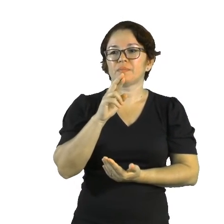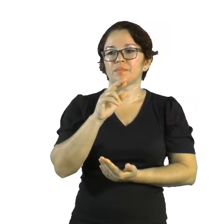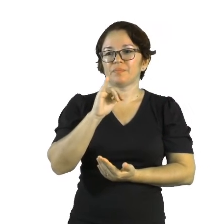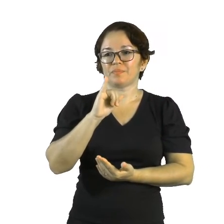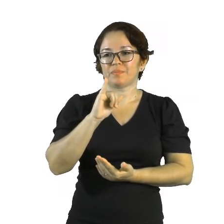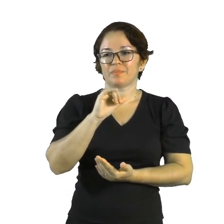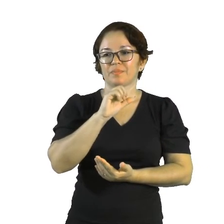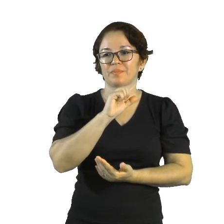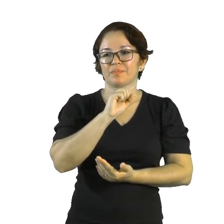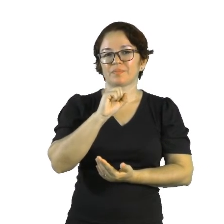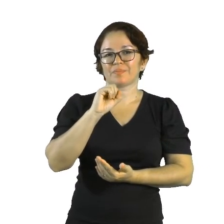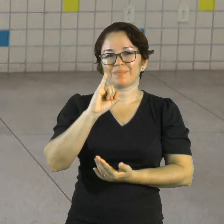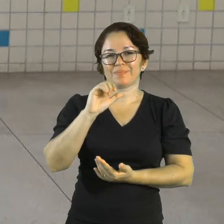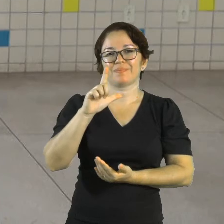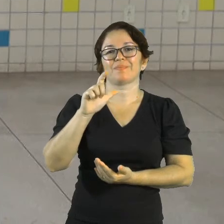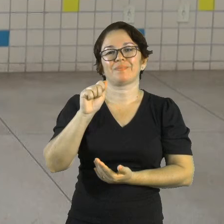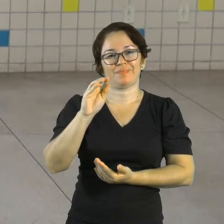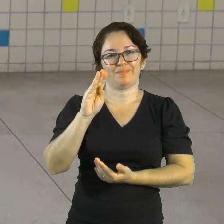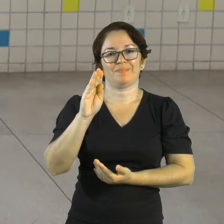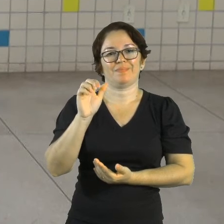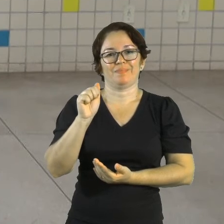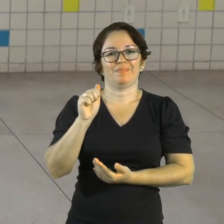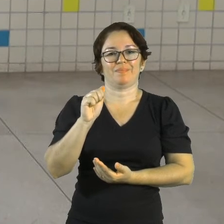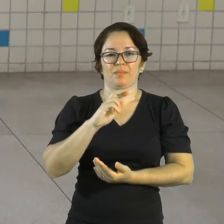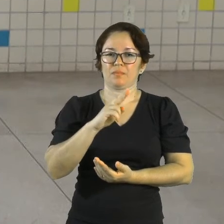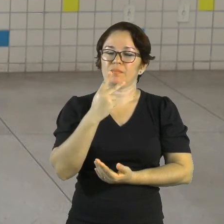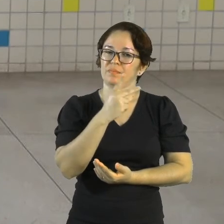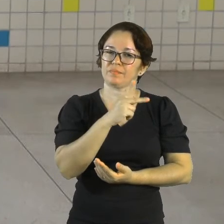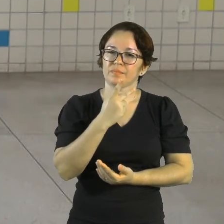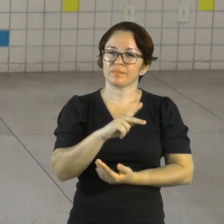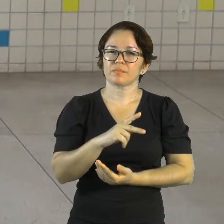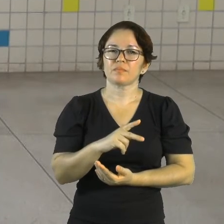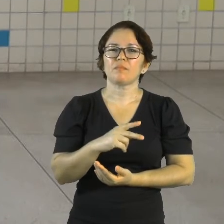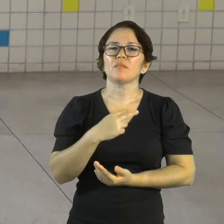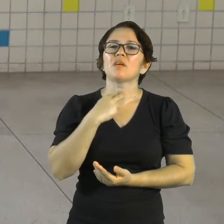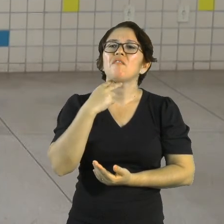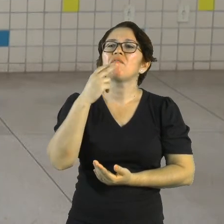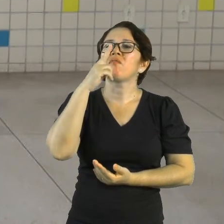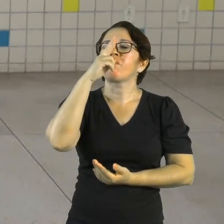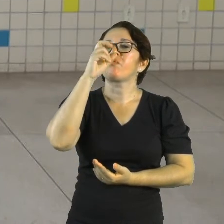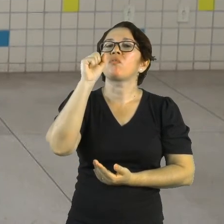trissílaba. Muito bem. E a sílaba tônica?